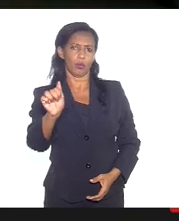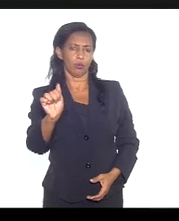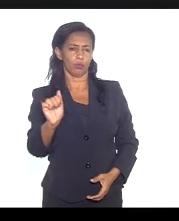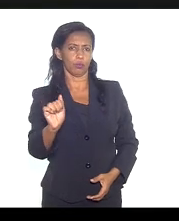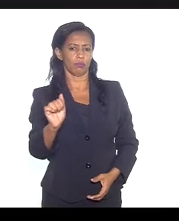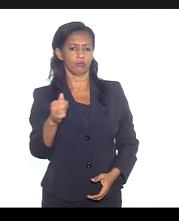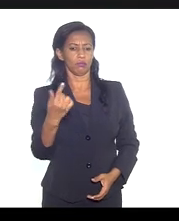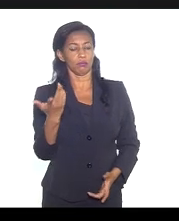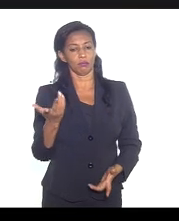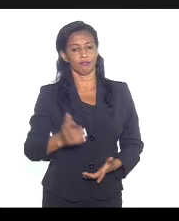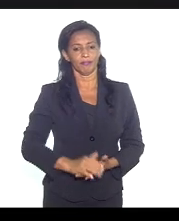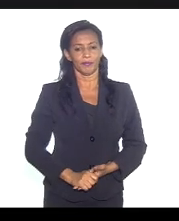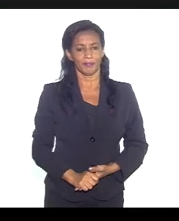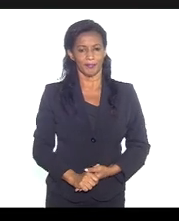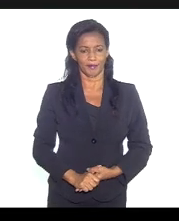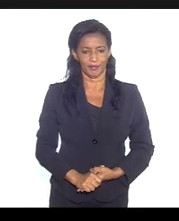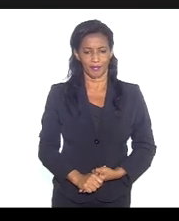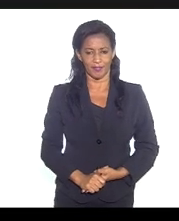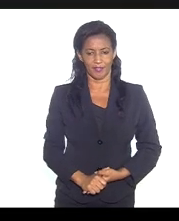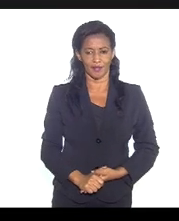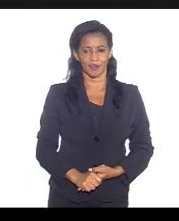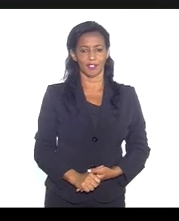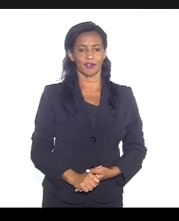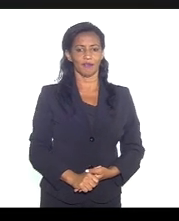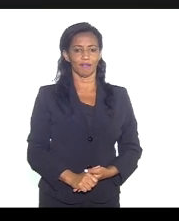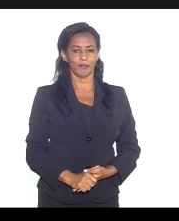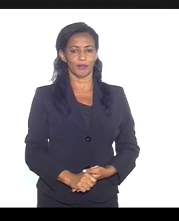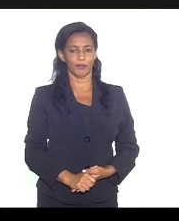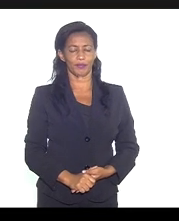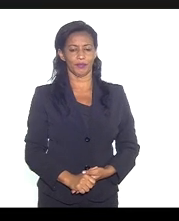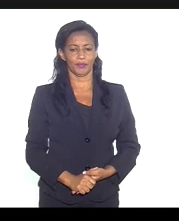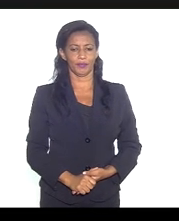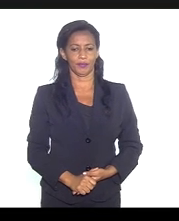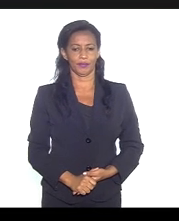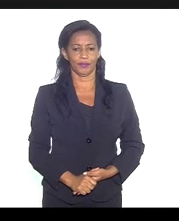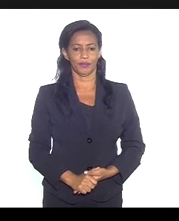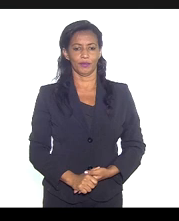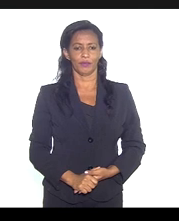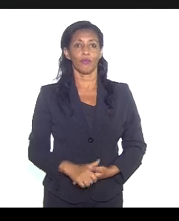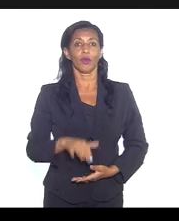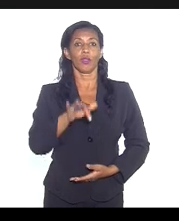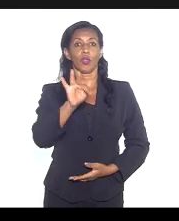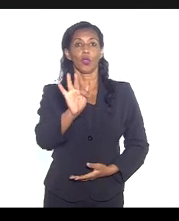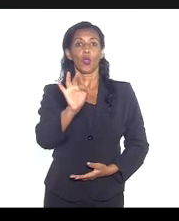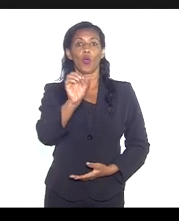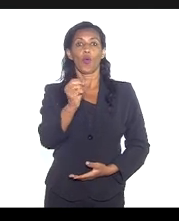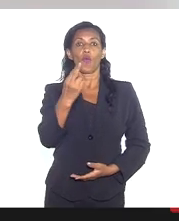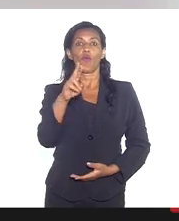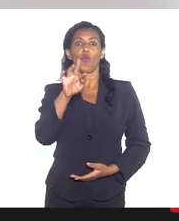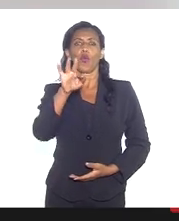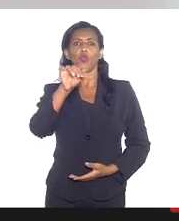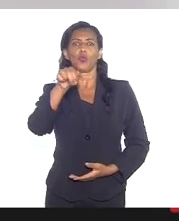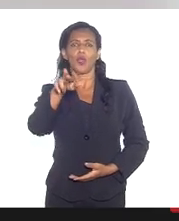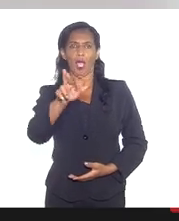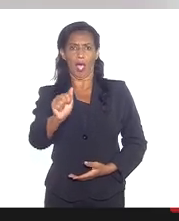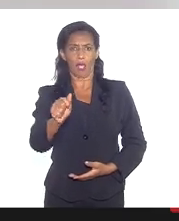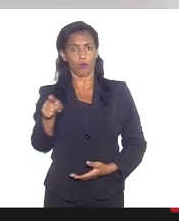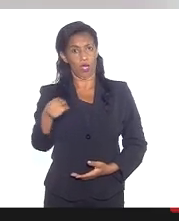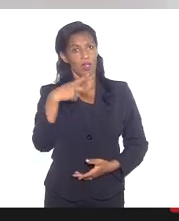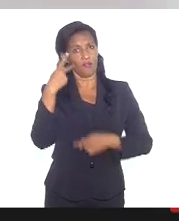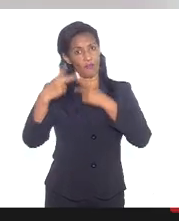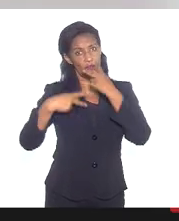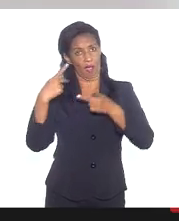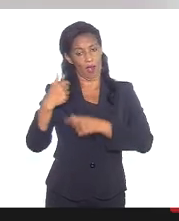Doutor Luiz Paulo. Deputado, o Já Fortunato, ele volto. vai abrir a apresentação. Eu vou fazer uma introdução. Nós dividimos